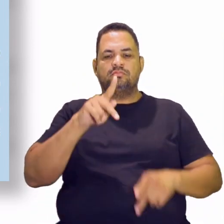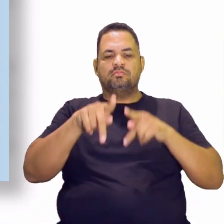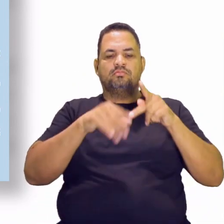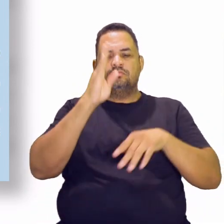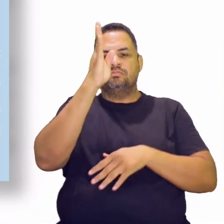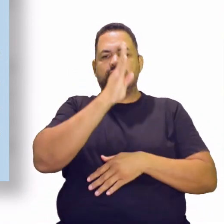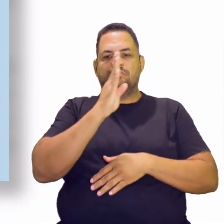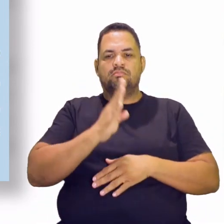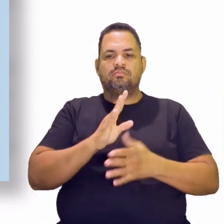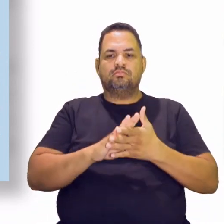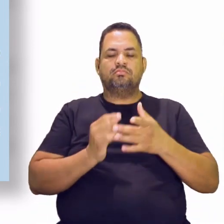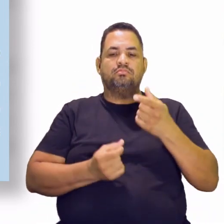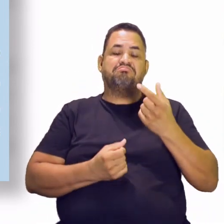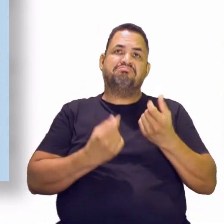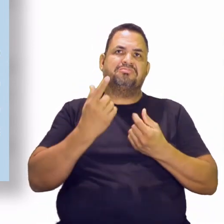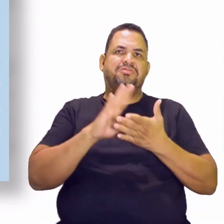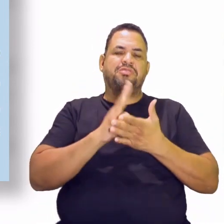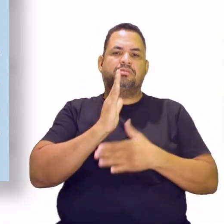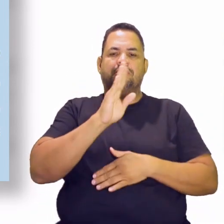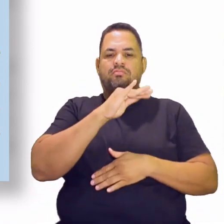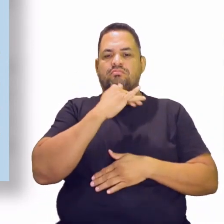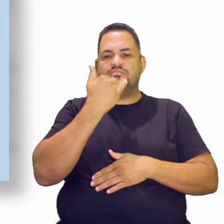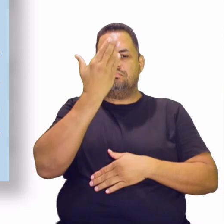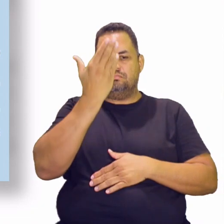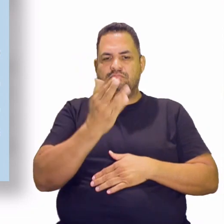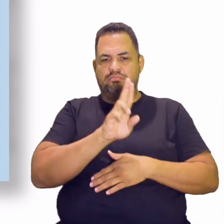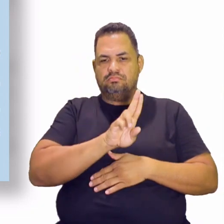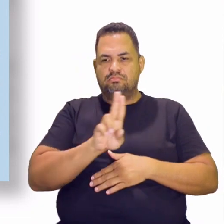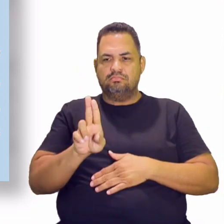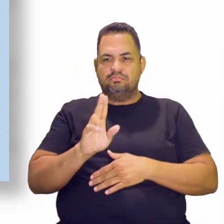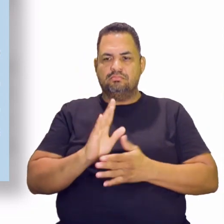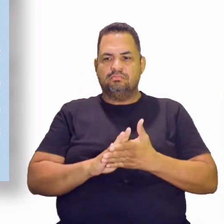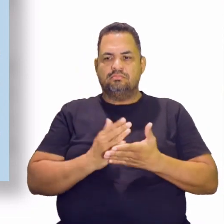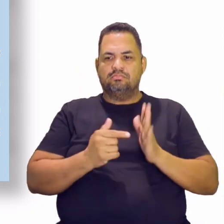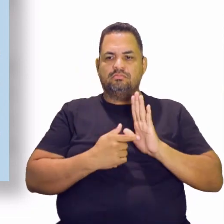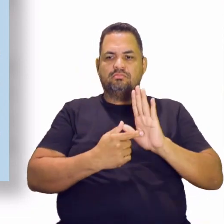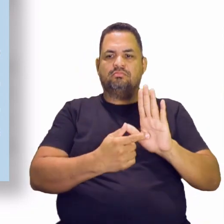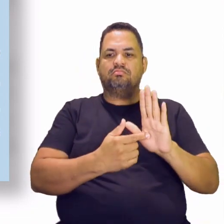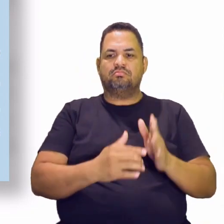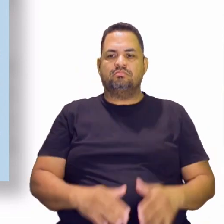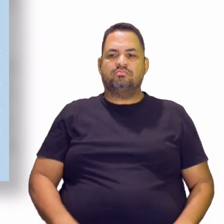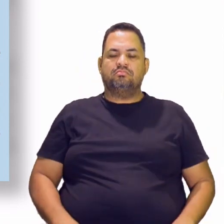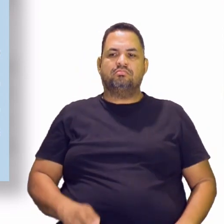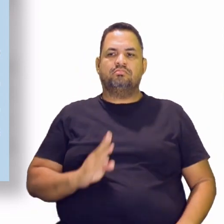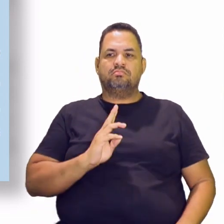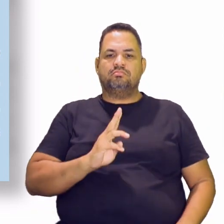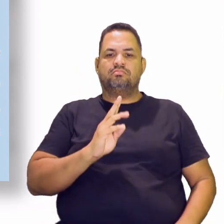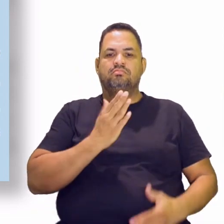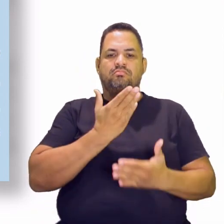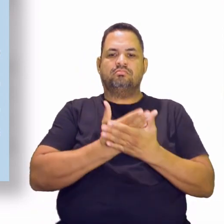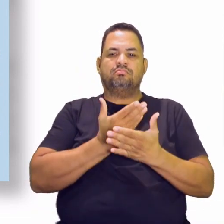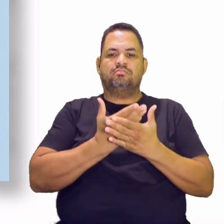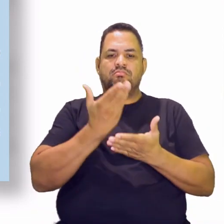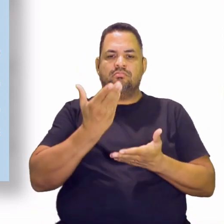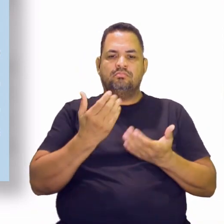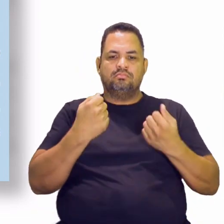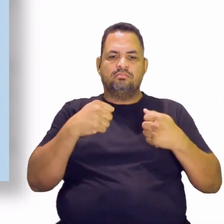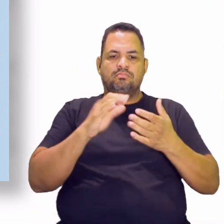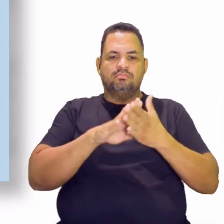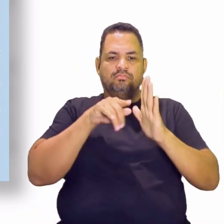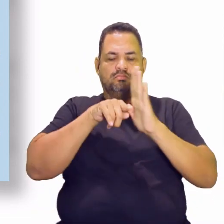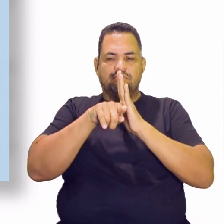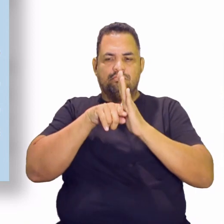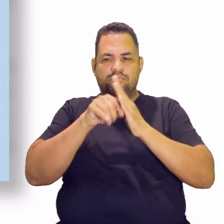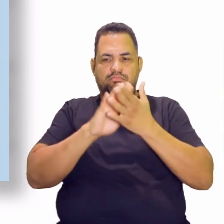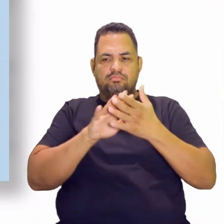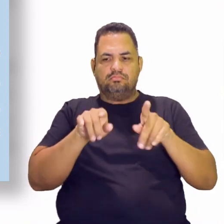brasileira, alguns já faleceram, então são esses nomes que já apresentei para vocês durante a aula, e vocês podem estar